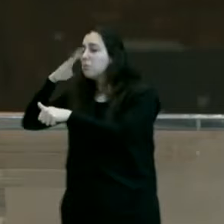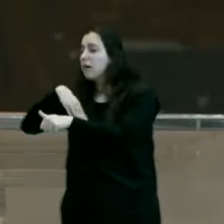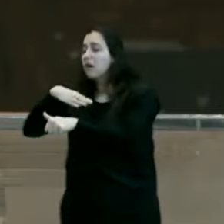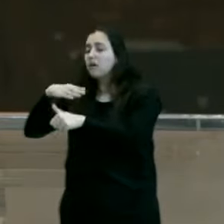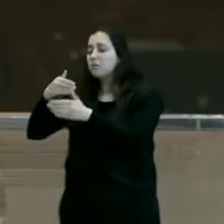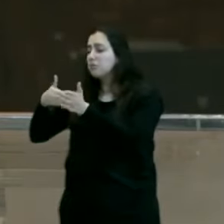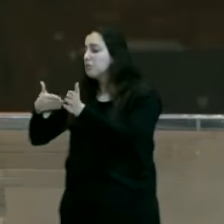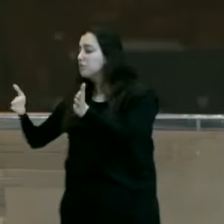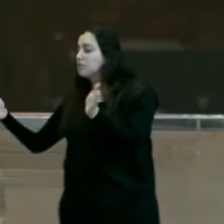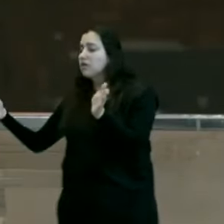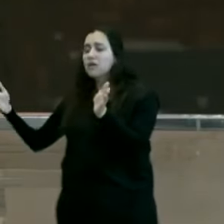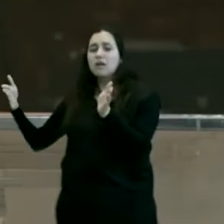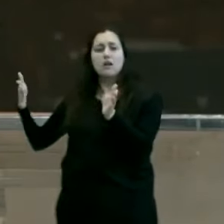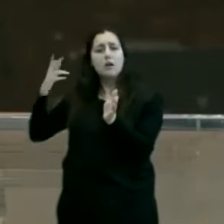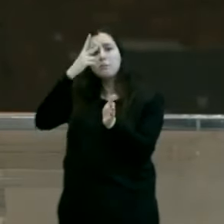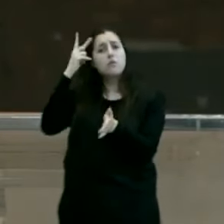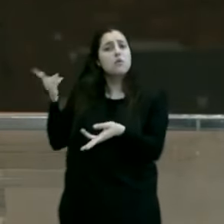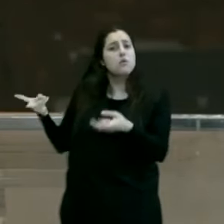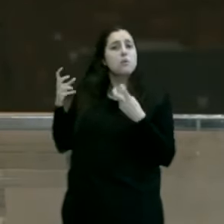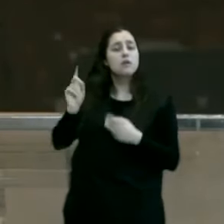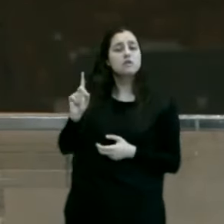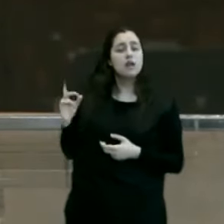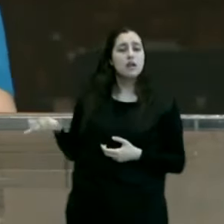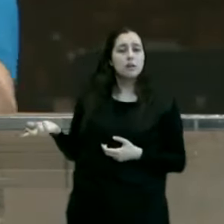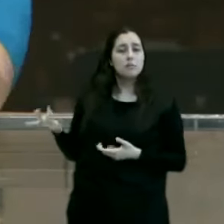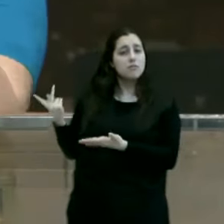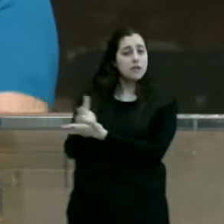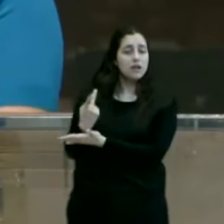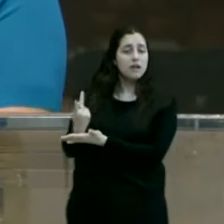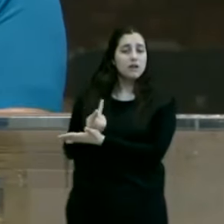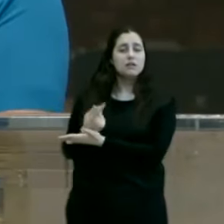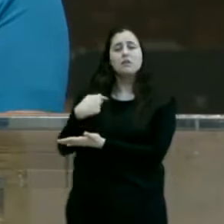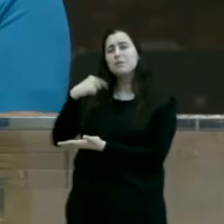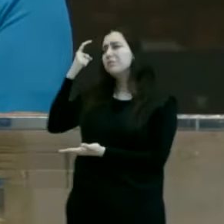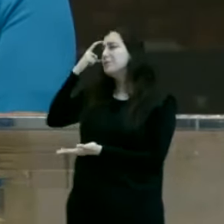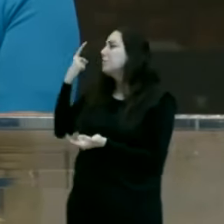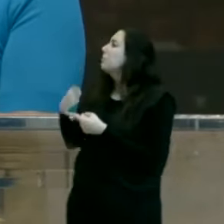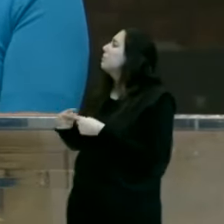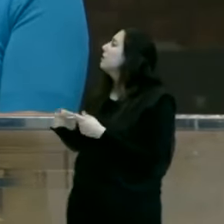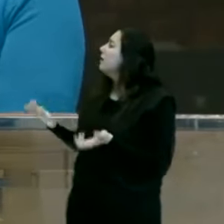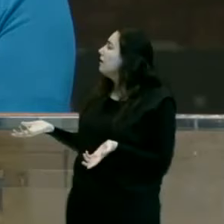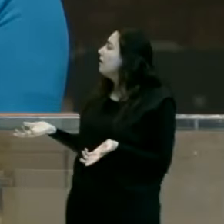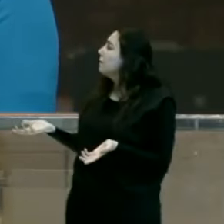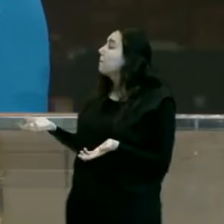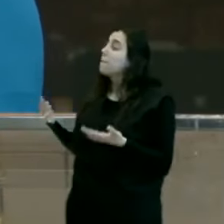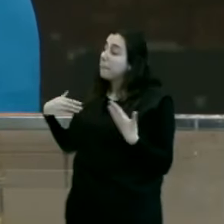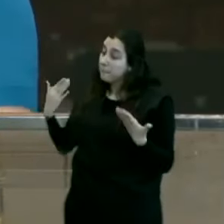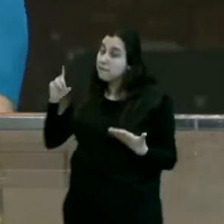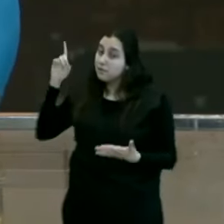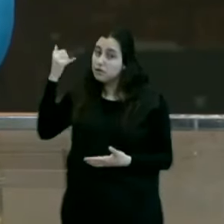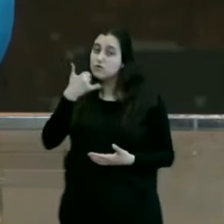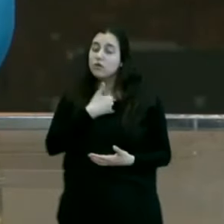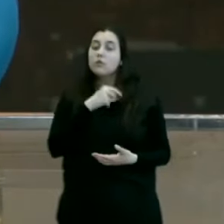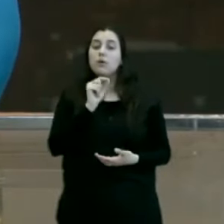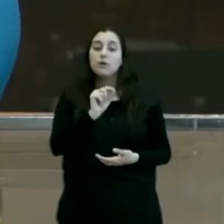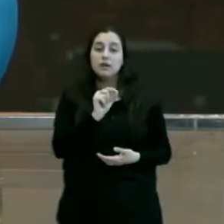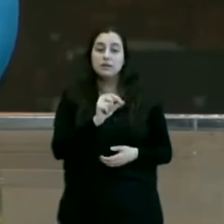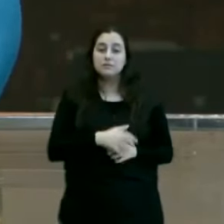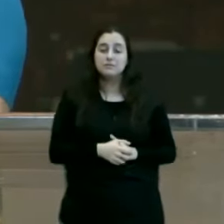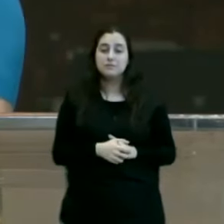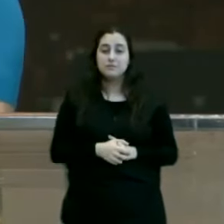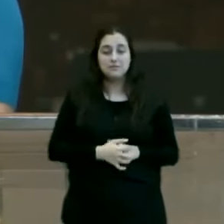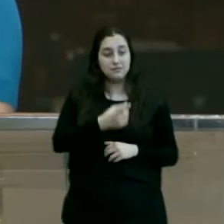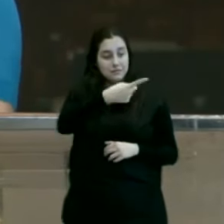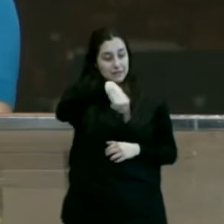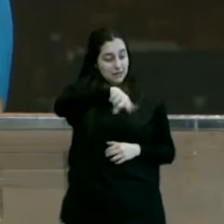ao abismo e parece que eles não percebem. Então o Senhor disse ao meu coração, porque no